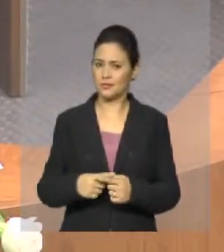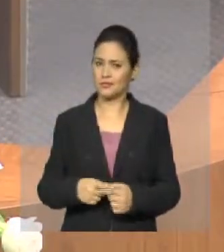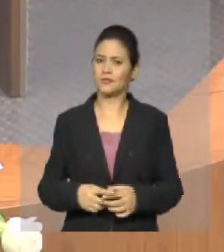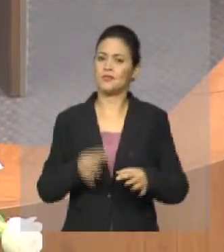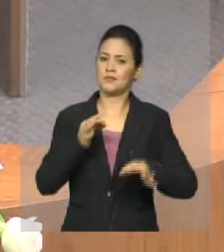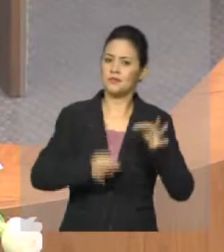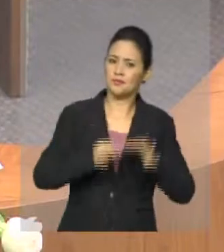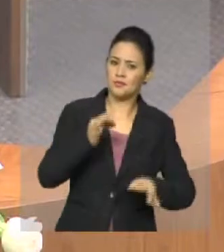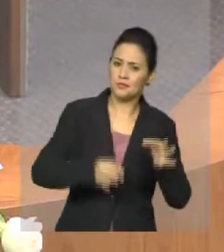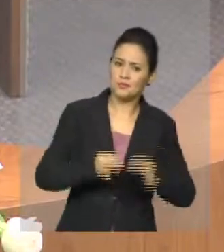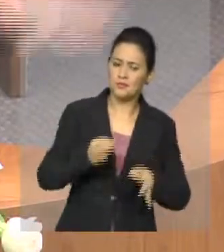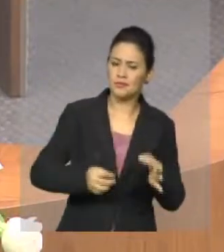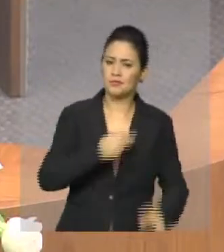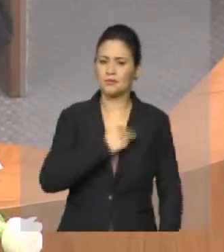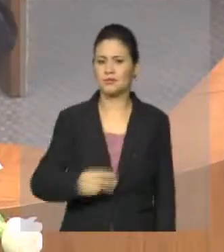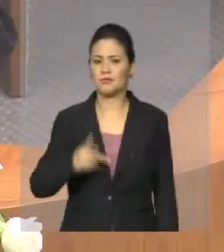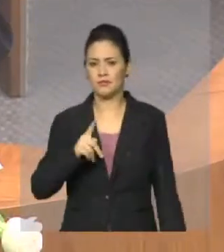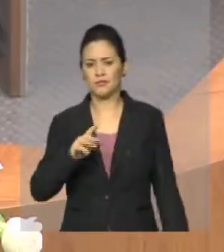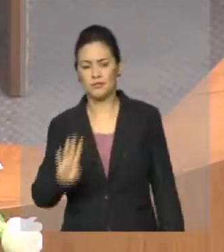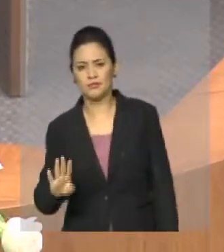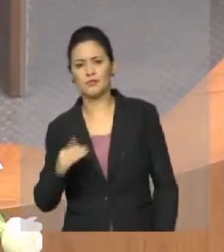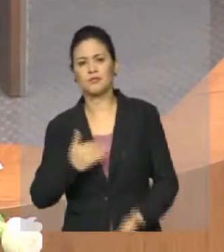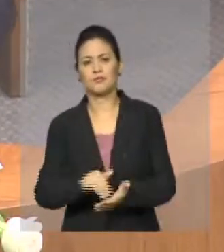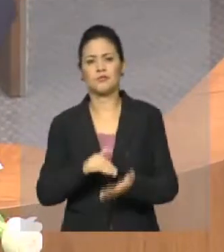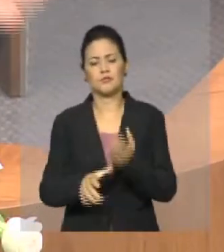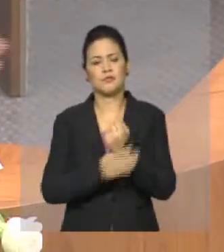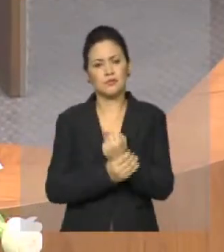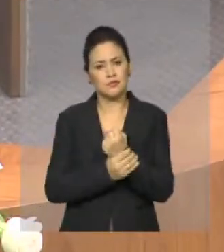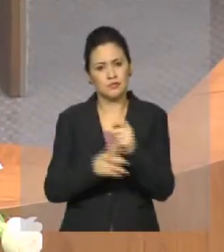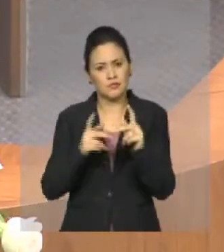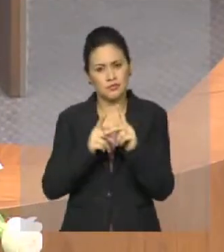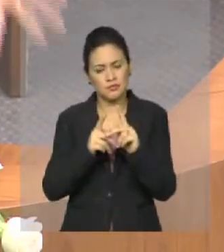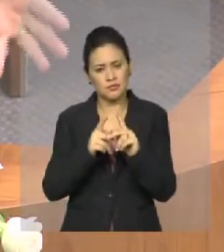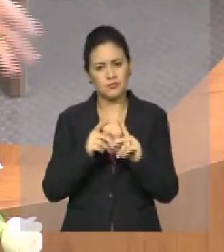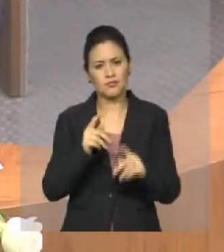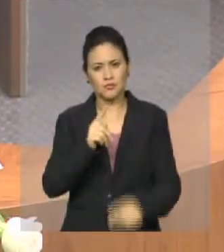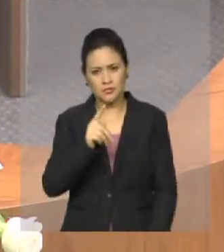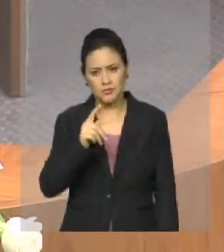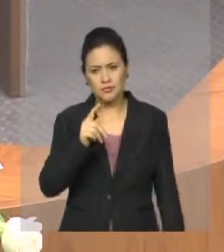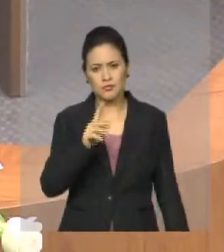do Ministério Público e da própria Secretaria de Segurança Pública em não querer